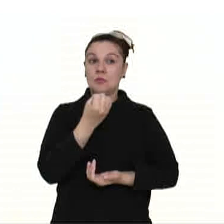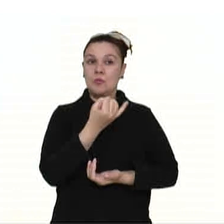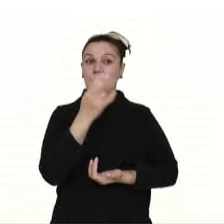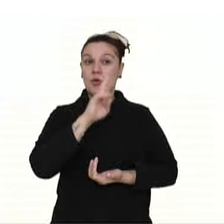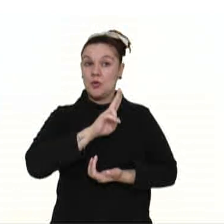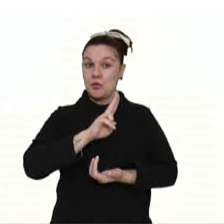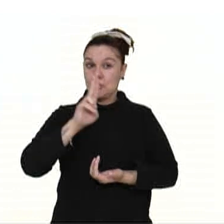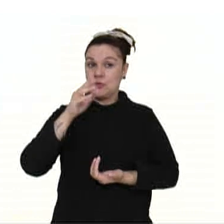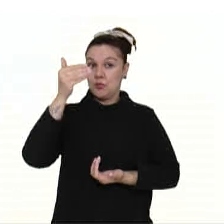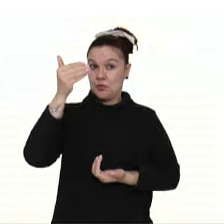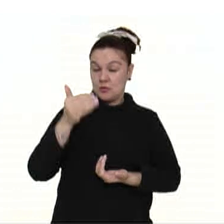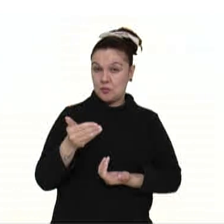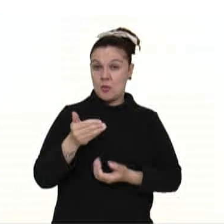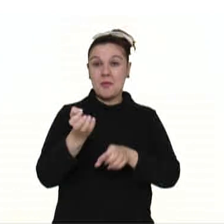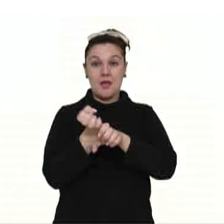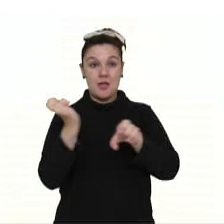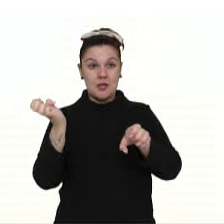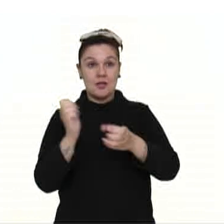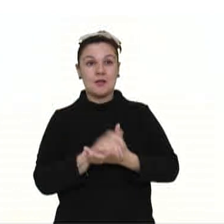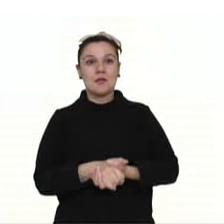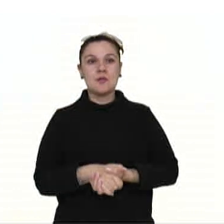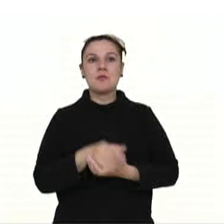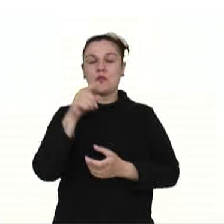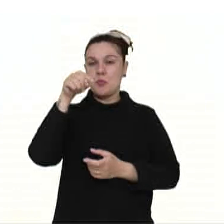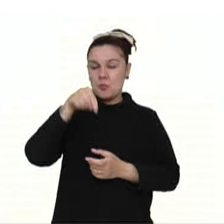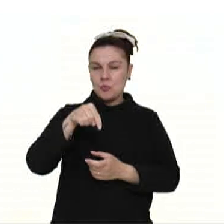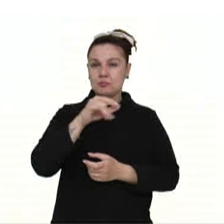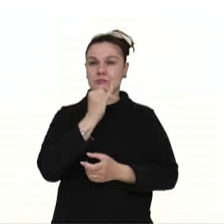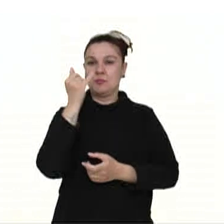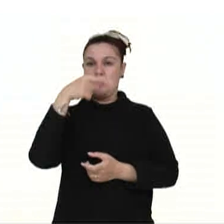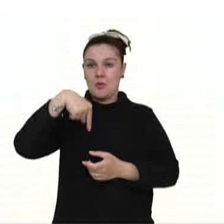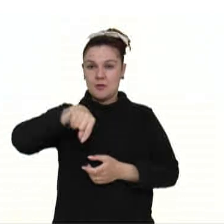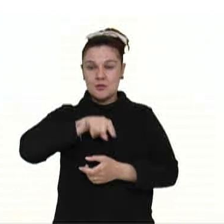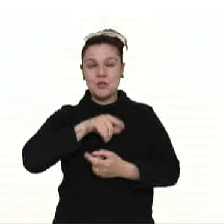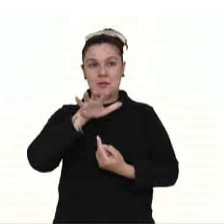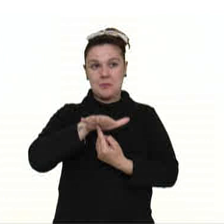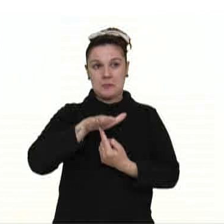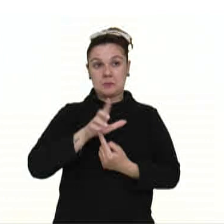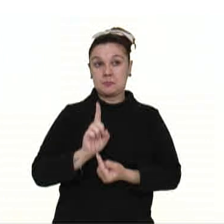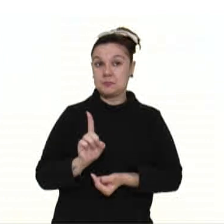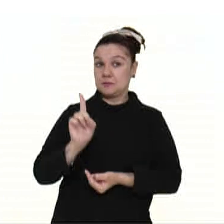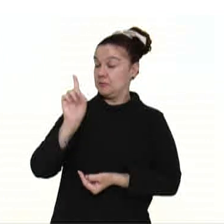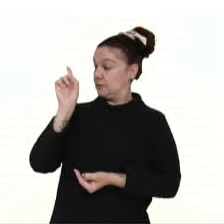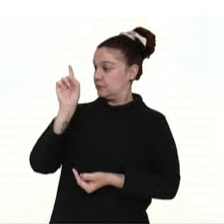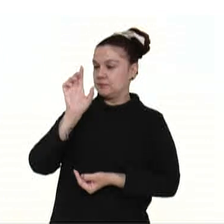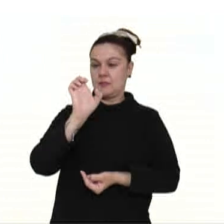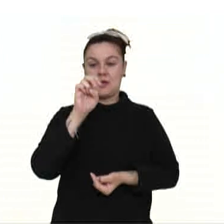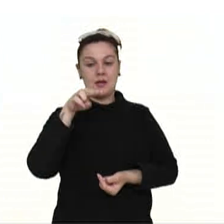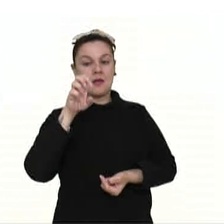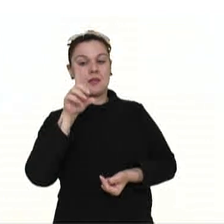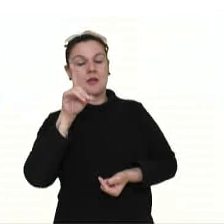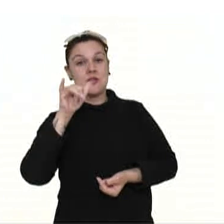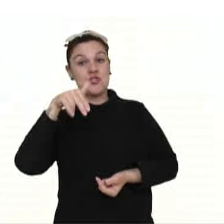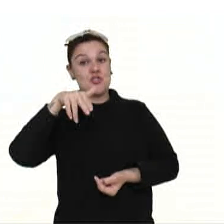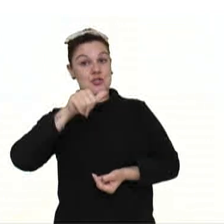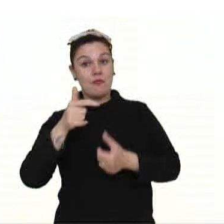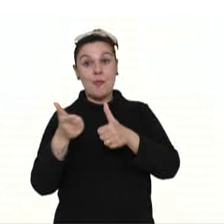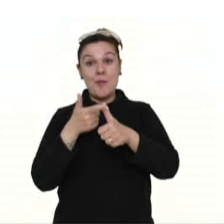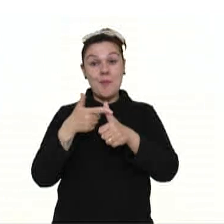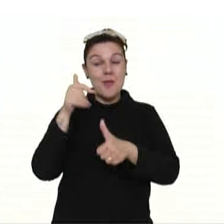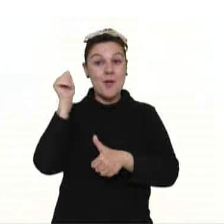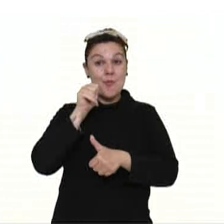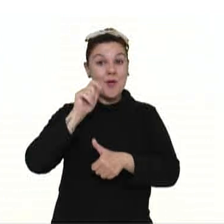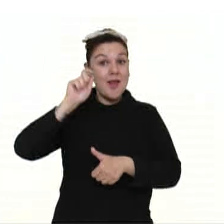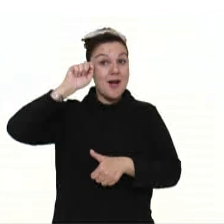de engenheiros e engenheiras aqui que foram muito importantes para o nosso estado. Enedina Alves Marques, primeira mulher negra